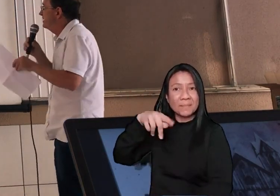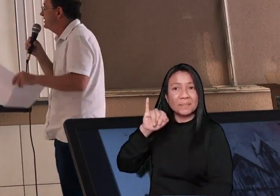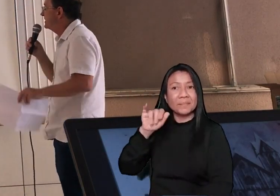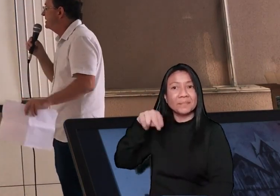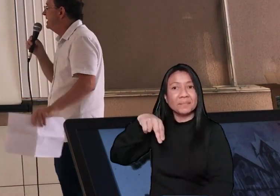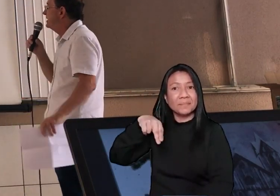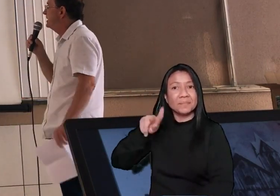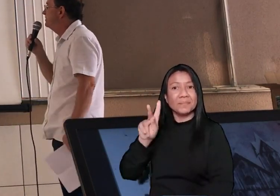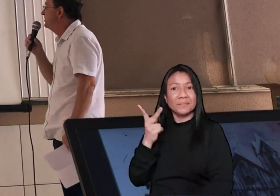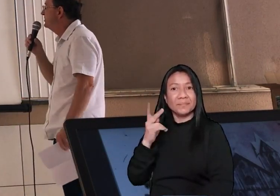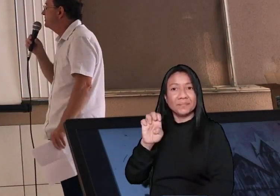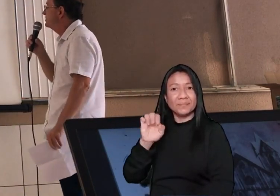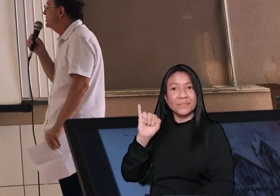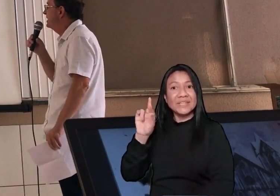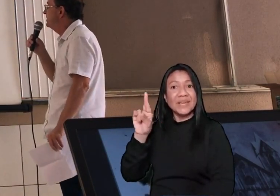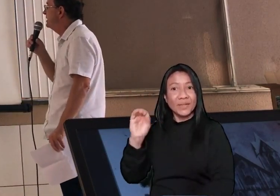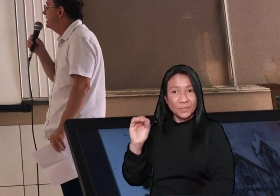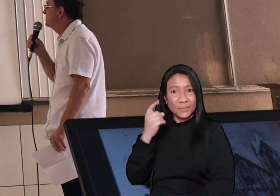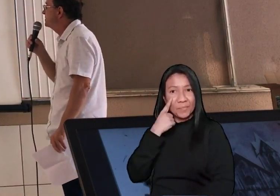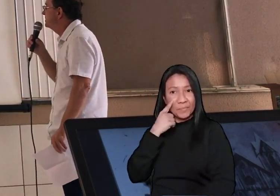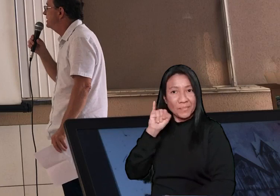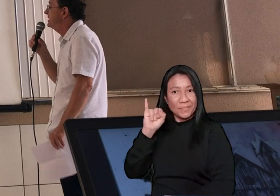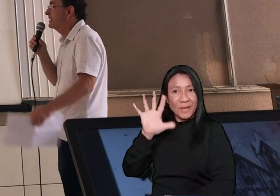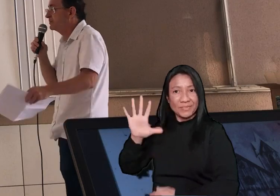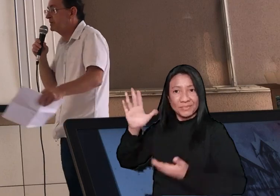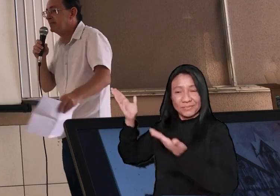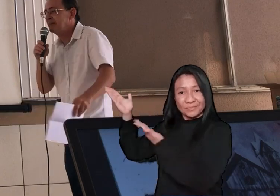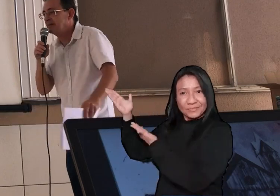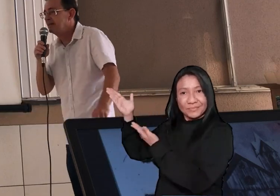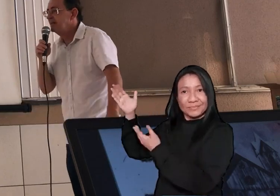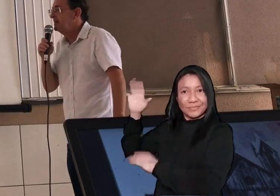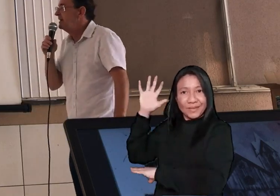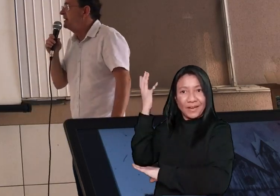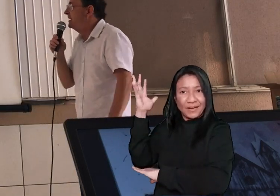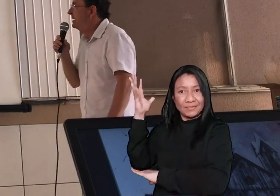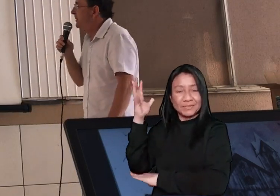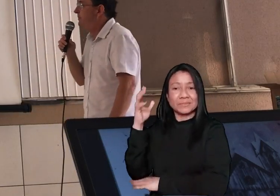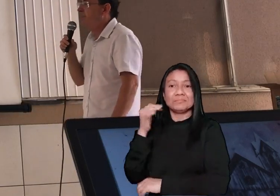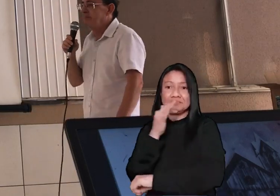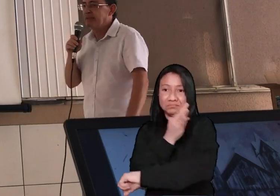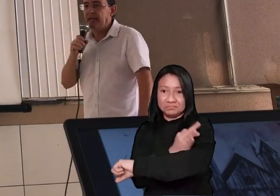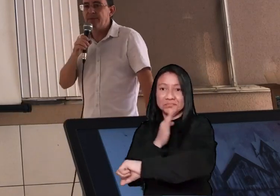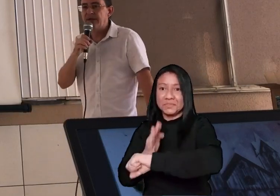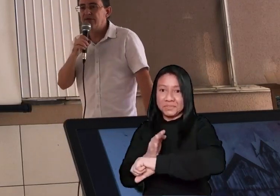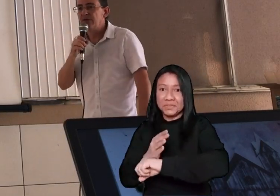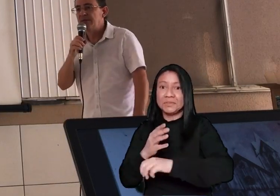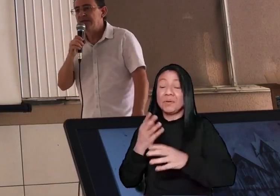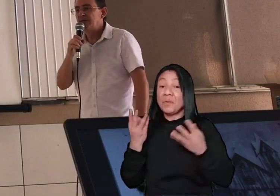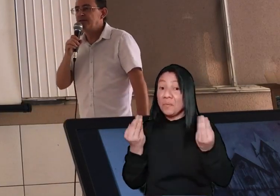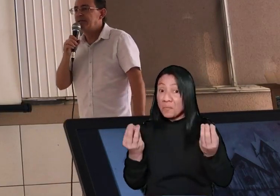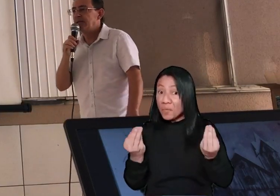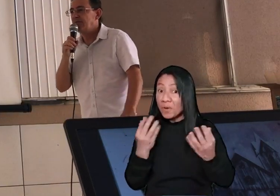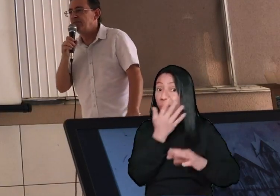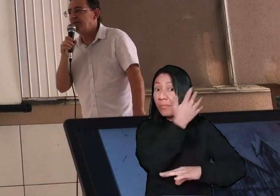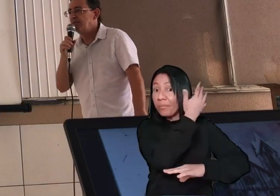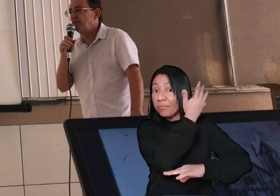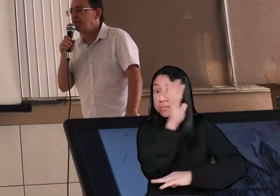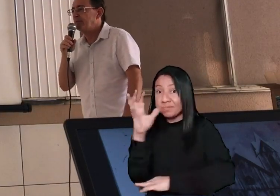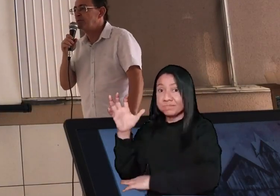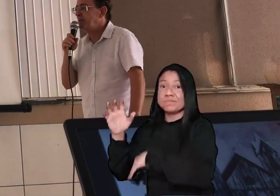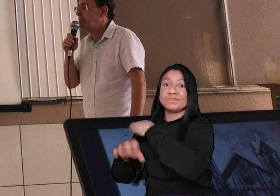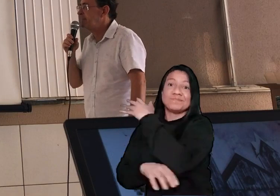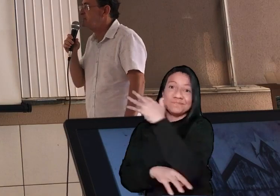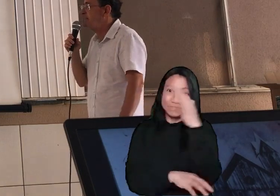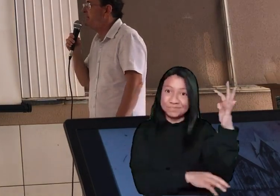Então a nossa cidade era muito cheia de pinheiros, tá? Tanto que na época a economia nossa era